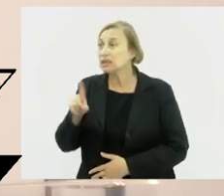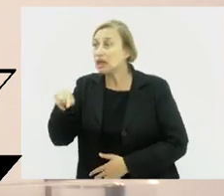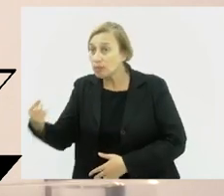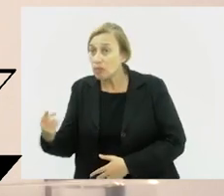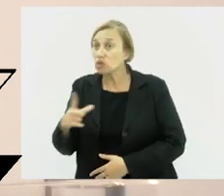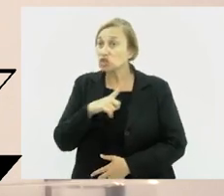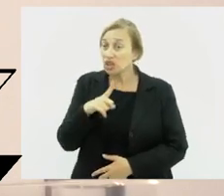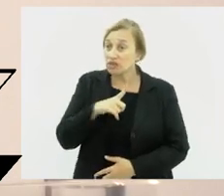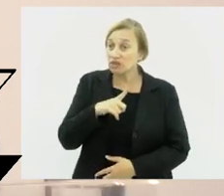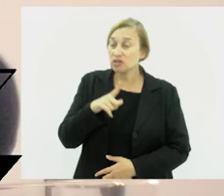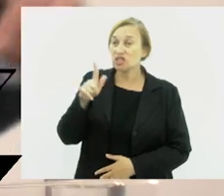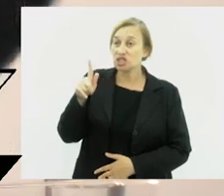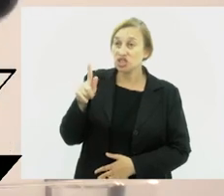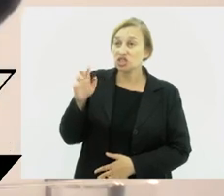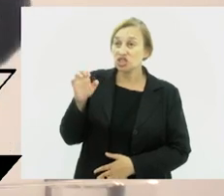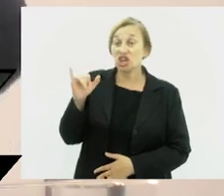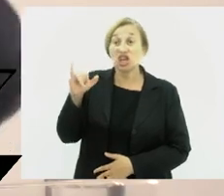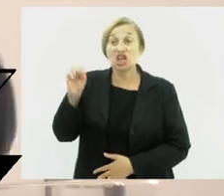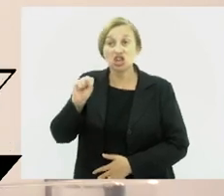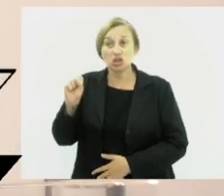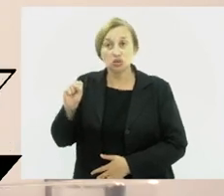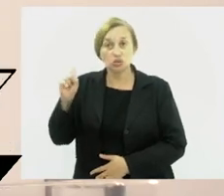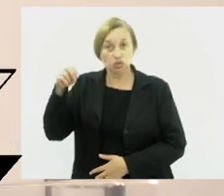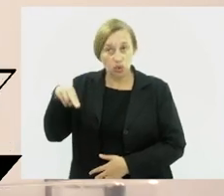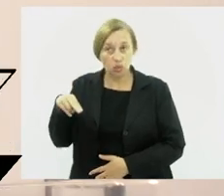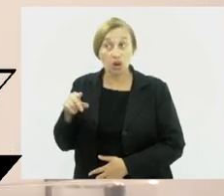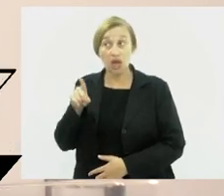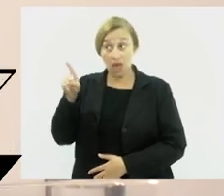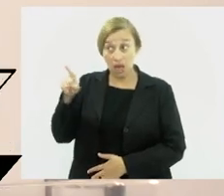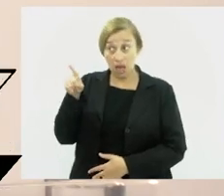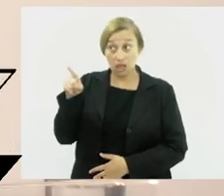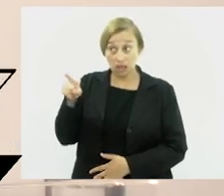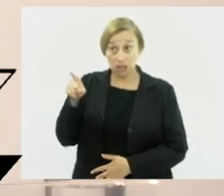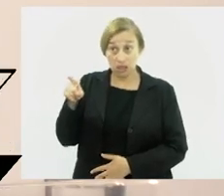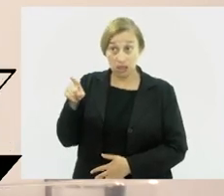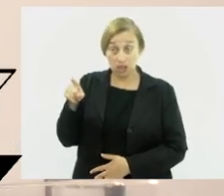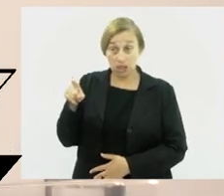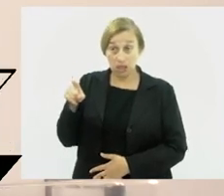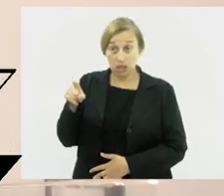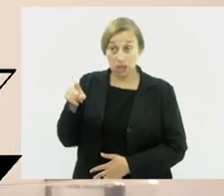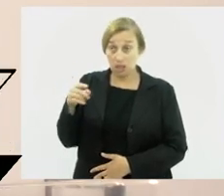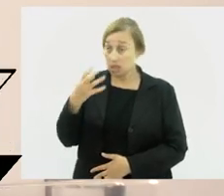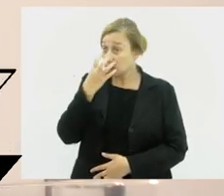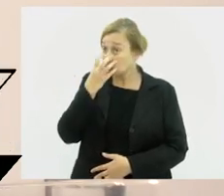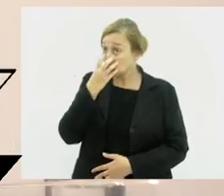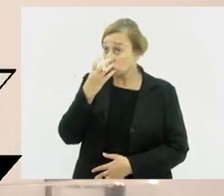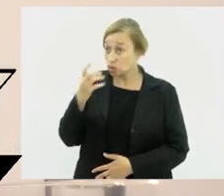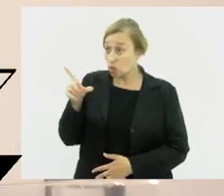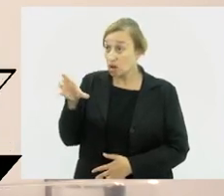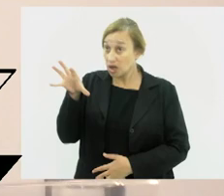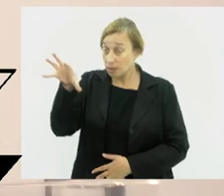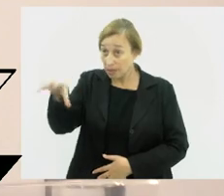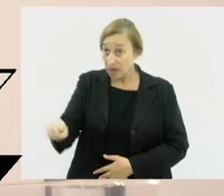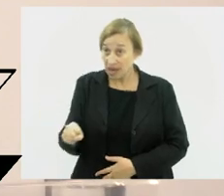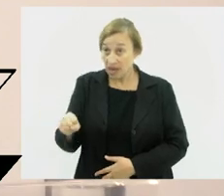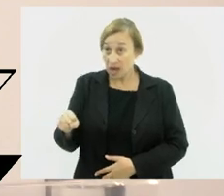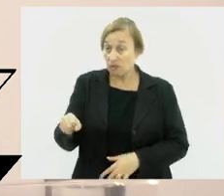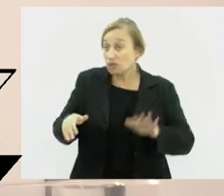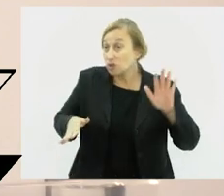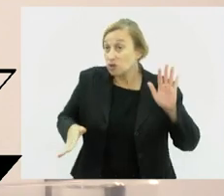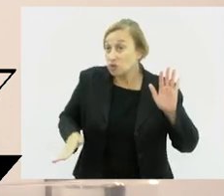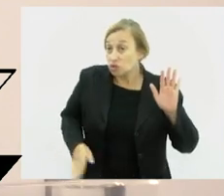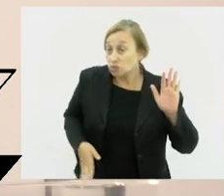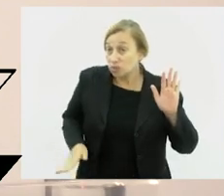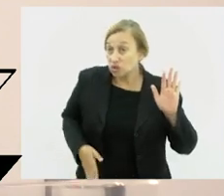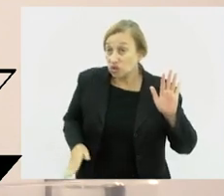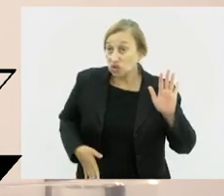o Jason, que é esse Jason foi pego da questão dos traficantes que usavam para morder